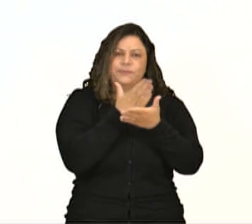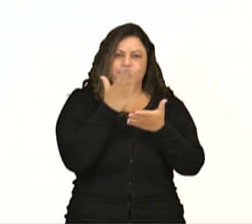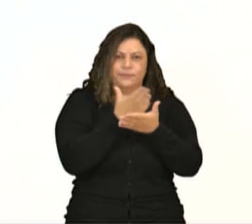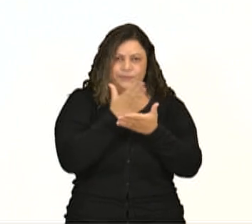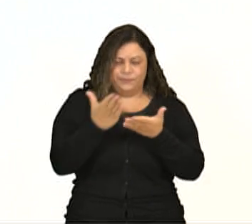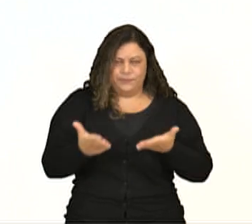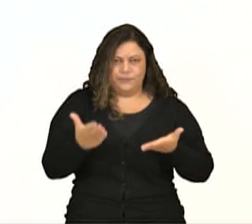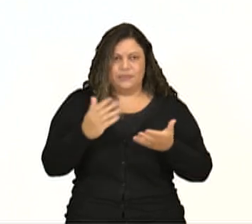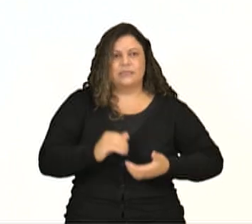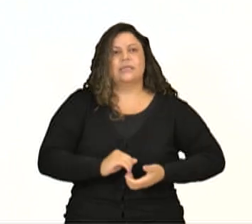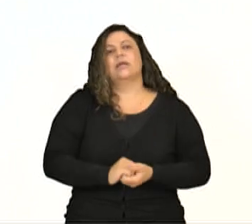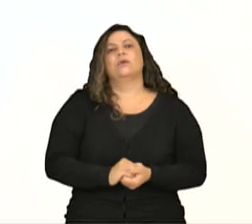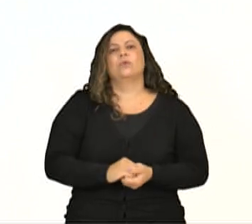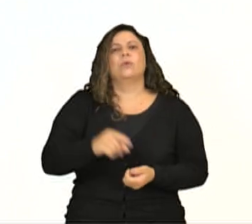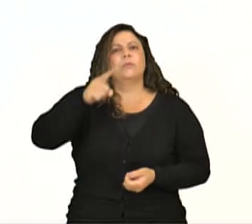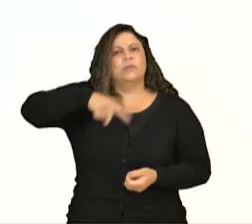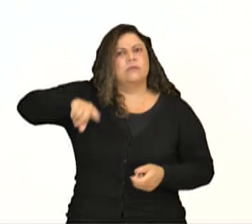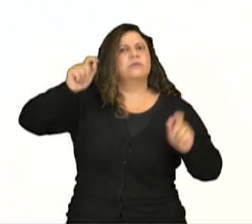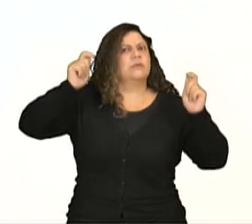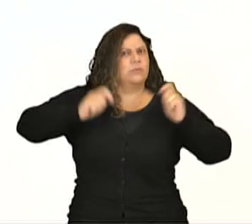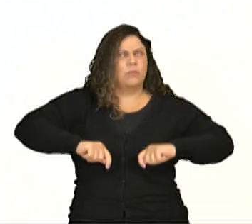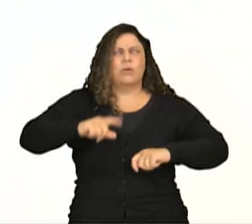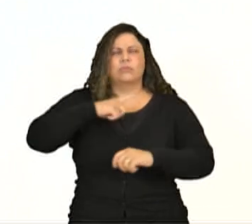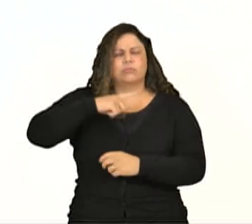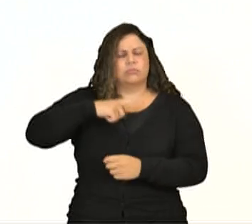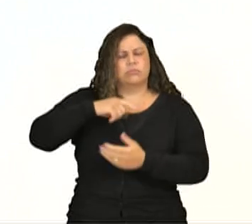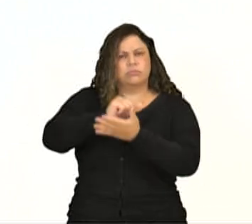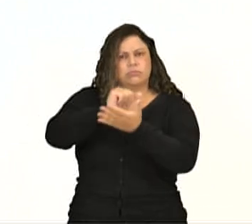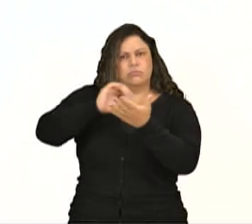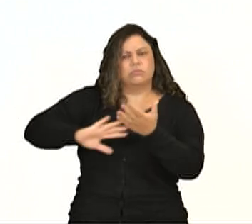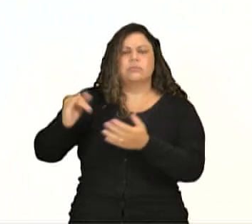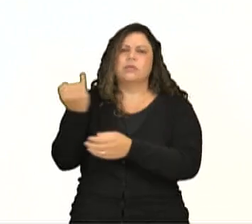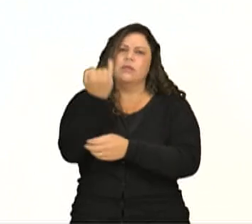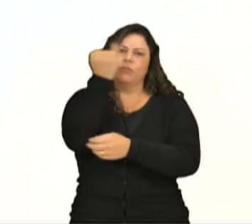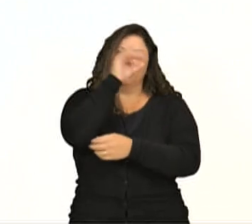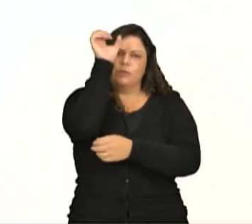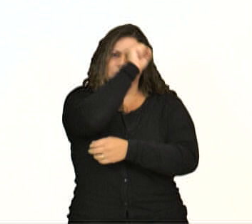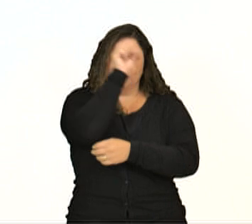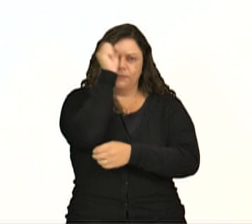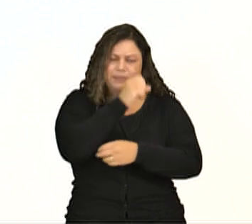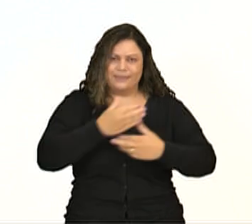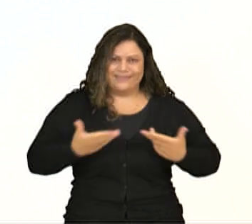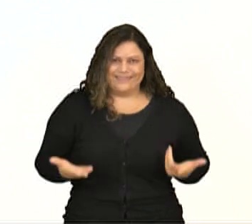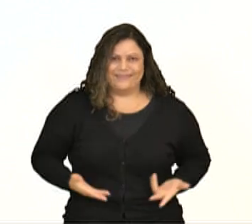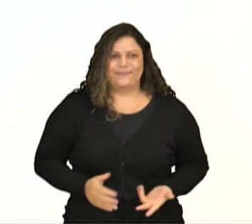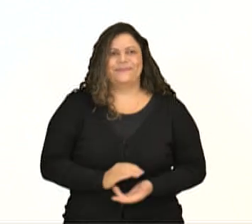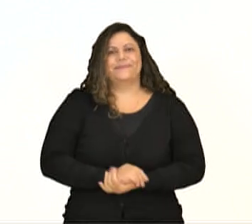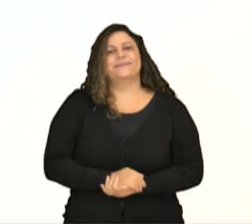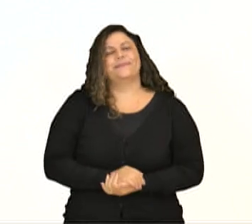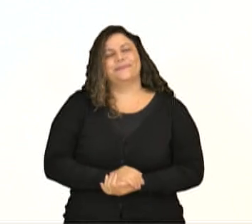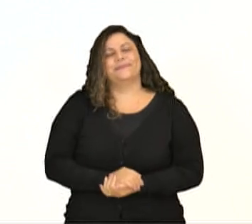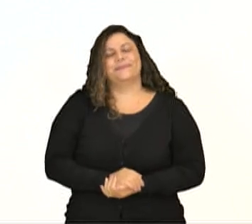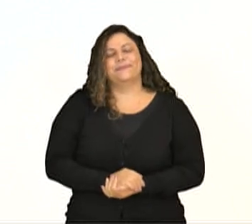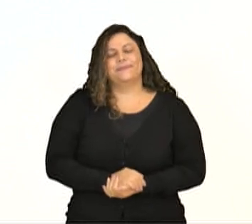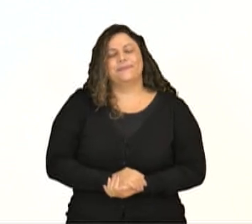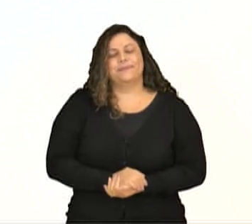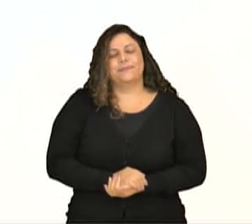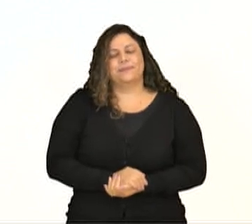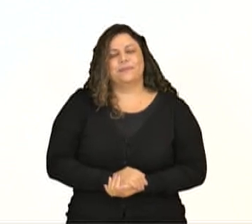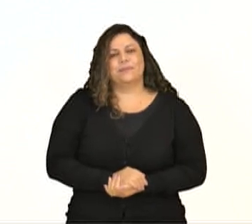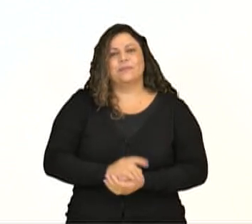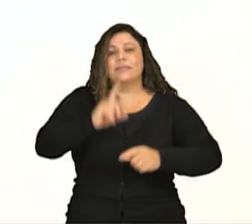vocês, para que vocês possam ter essa atividade, que isso é importante para o aprendizado de vocês, tá? As